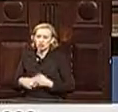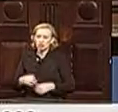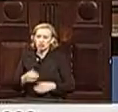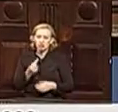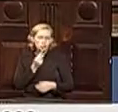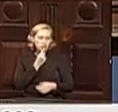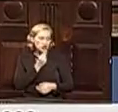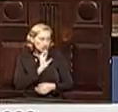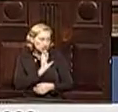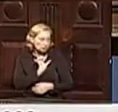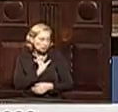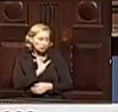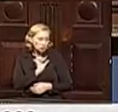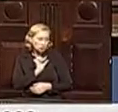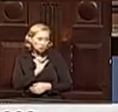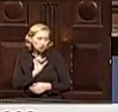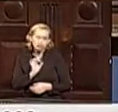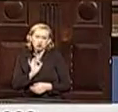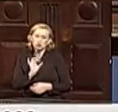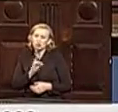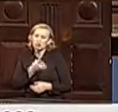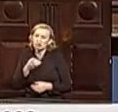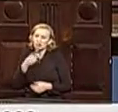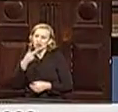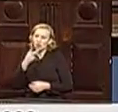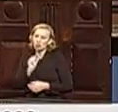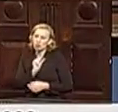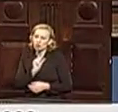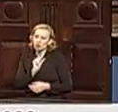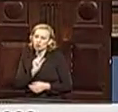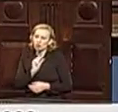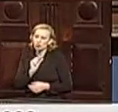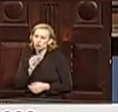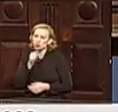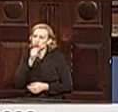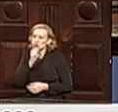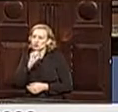presidente, rapidinho. Eu quero registrar aqui uma idosa